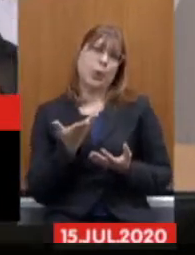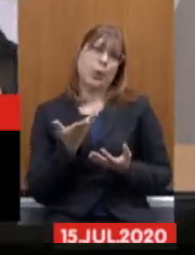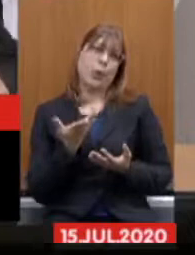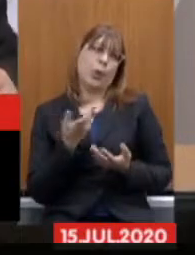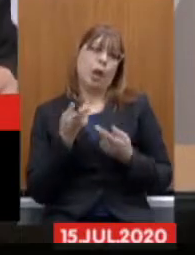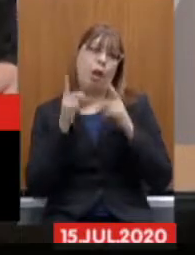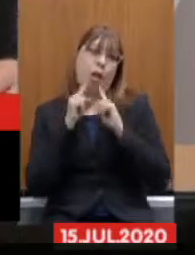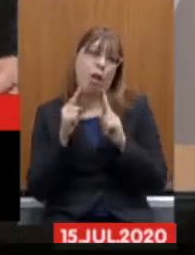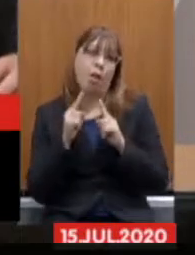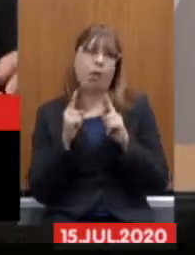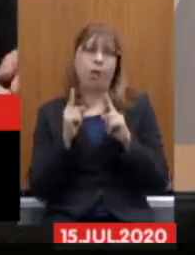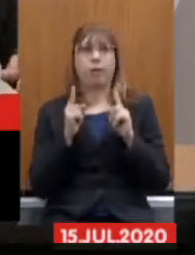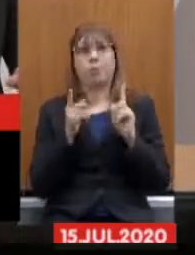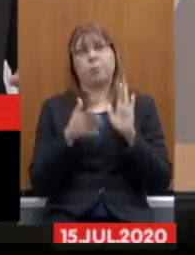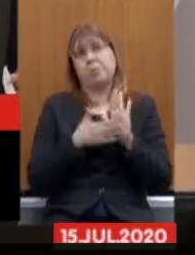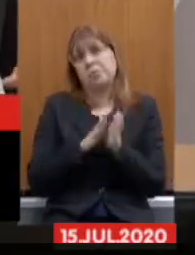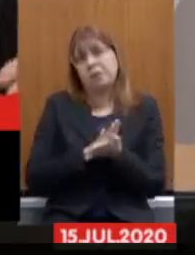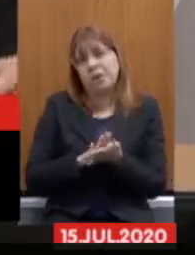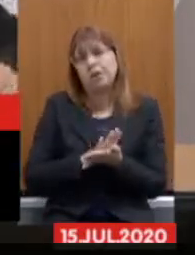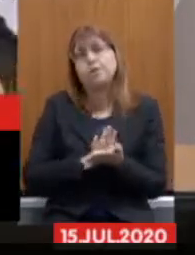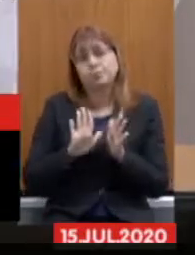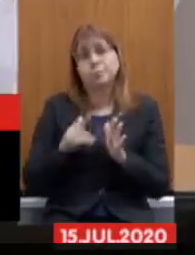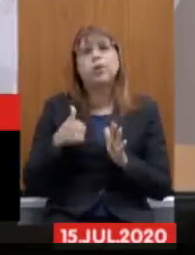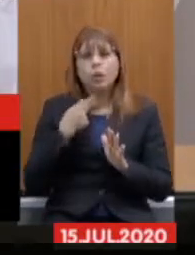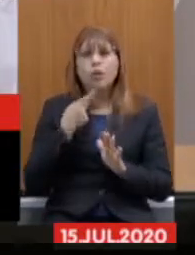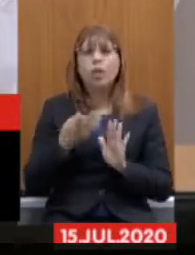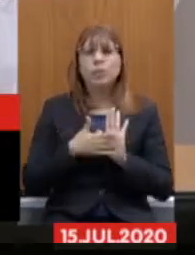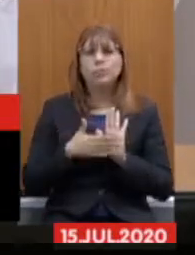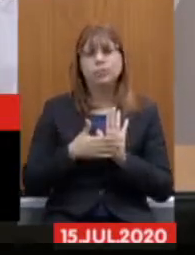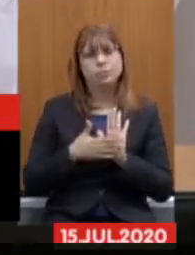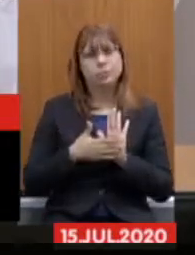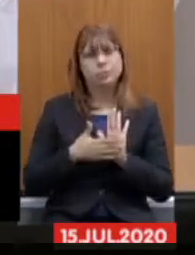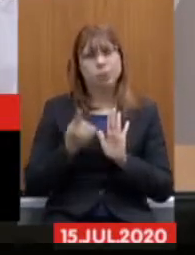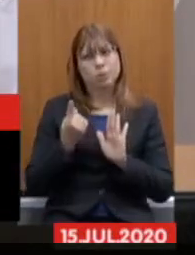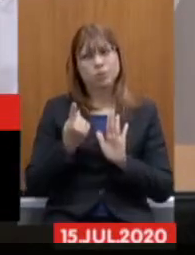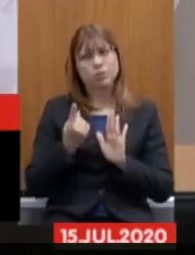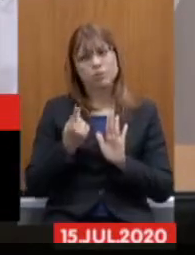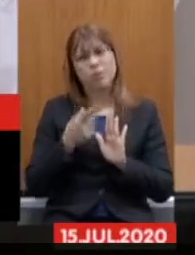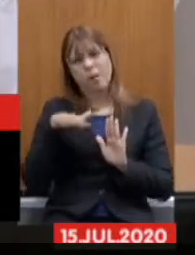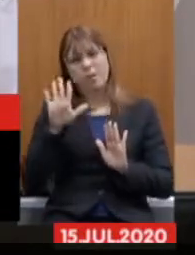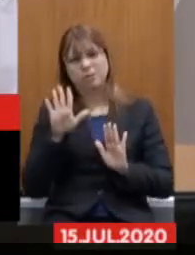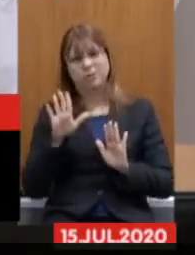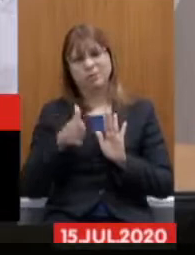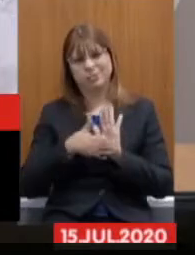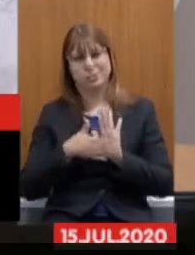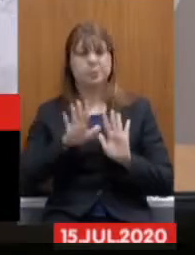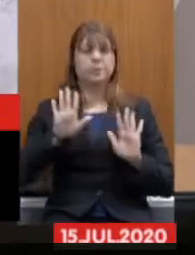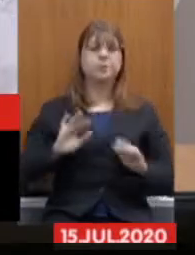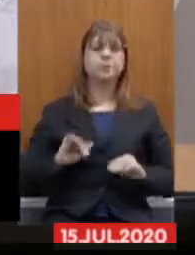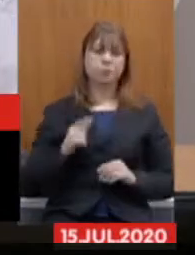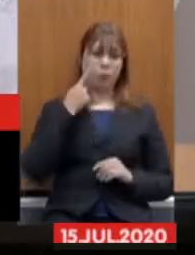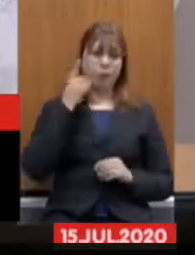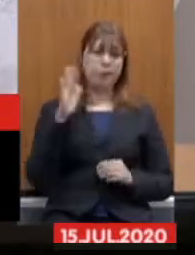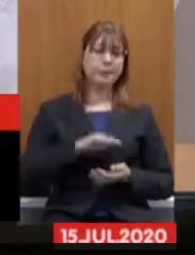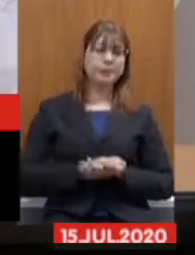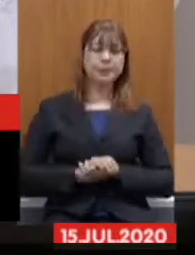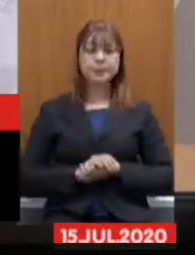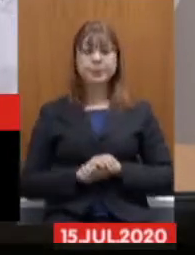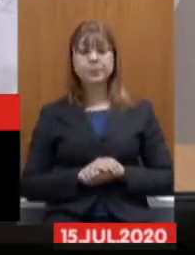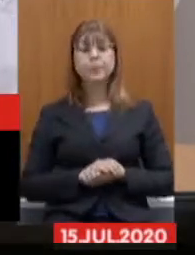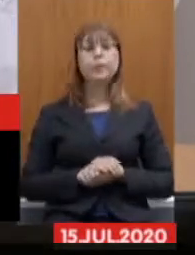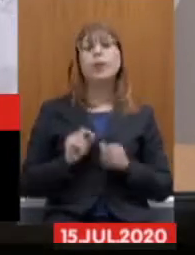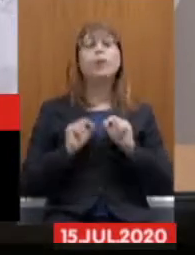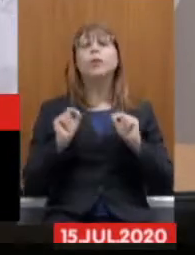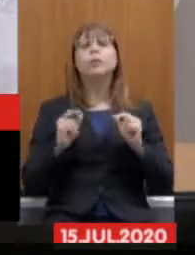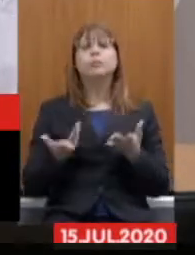presidente eu queria então fazer uma proposta ou mais de uma vamos lá e o que